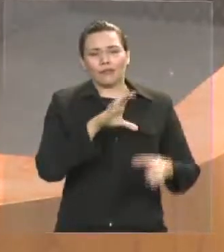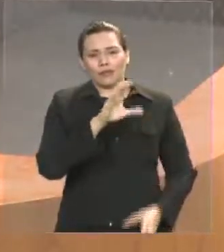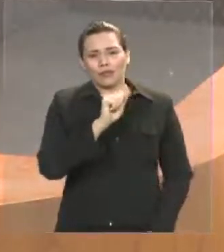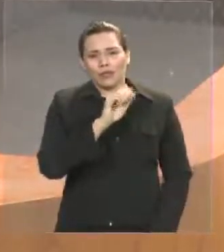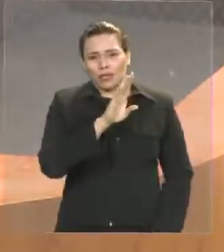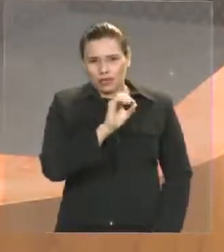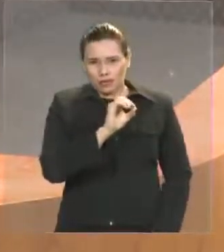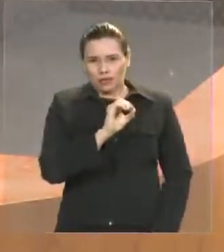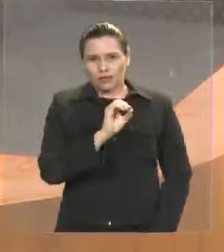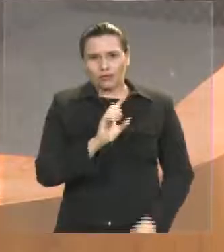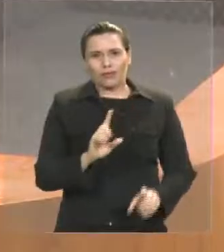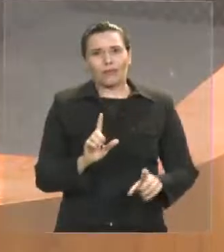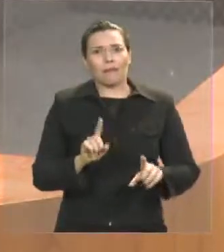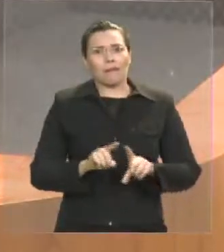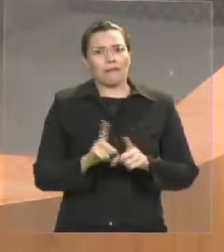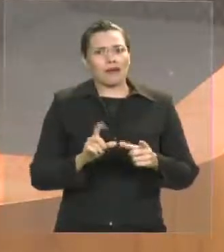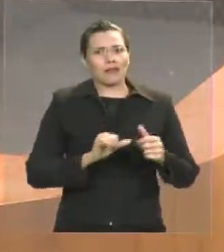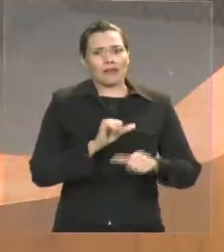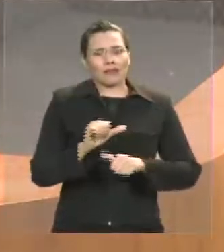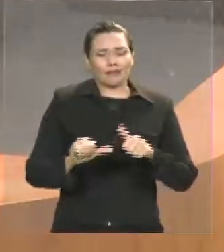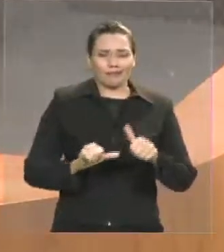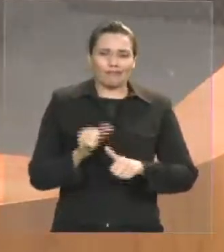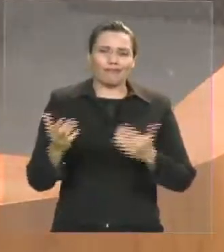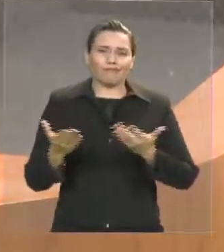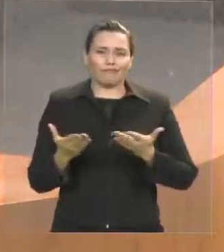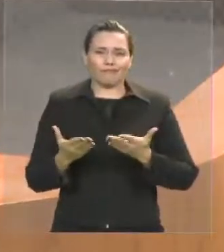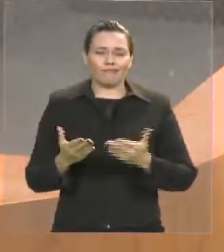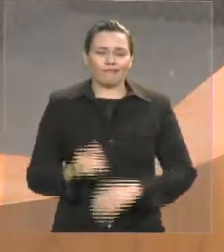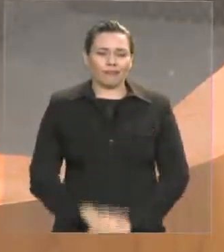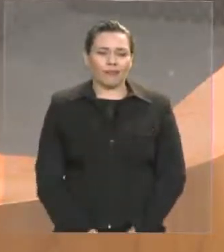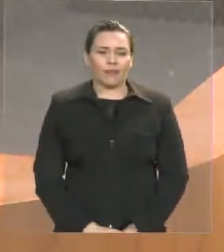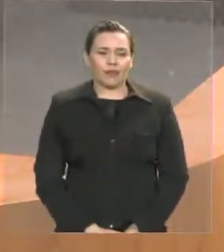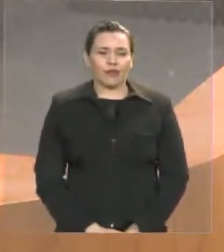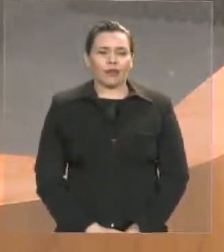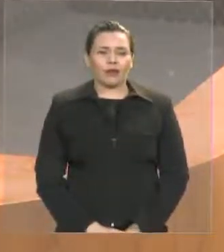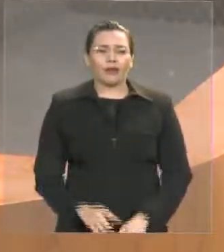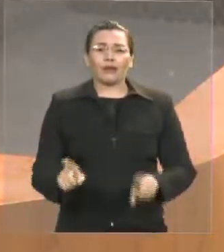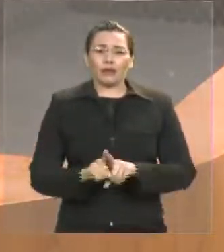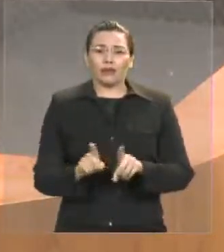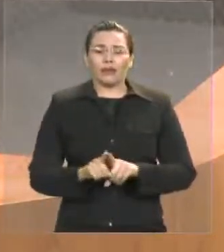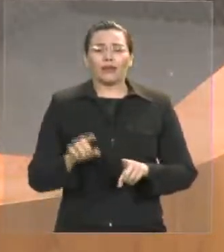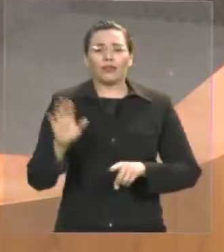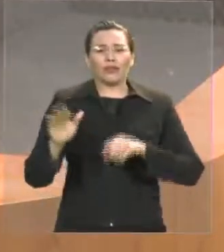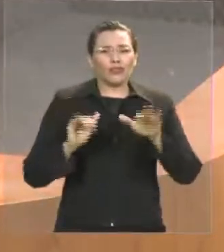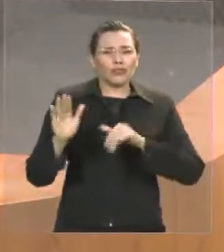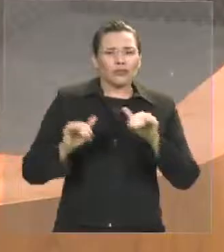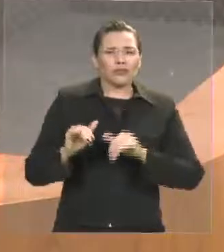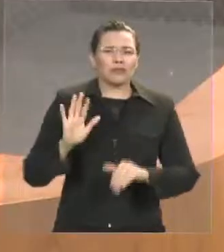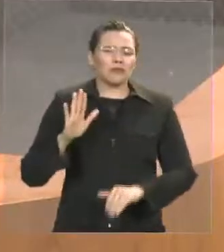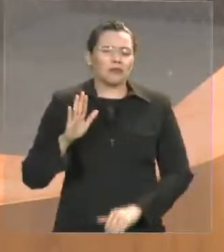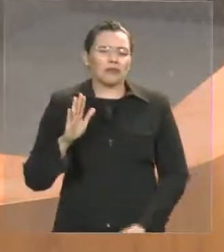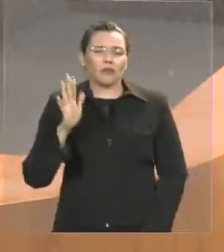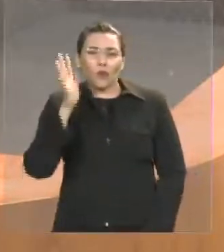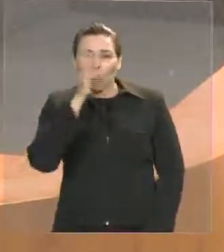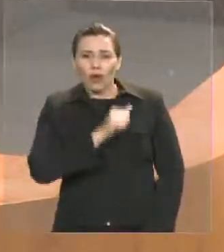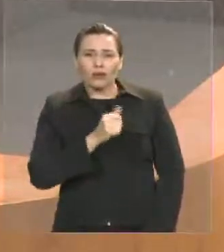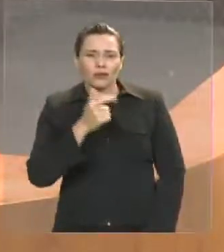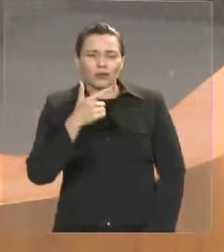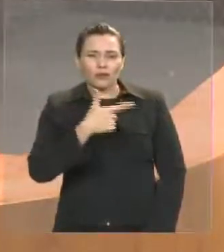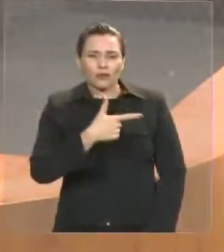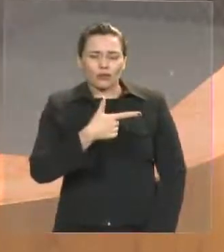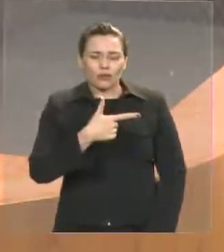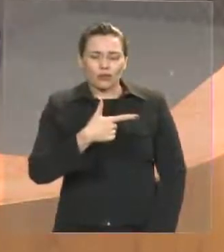Foram chamados, deputada e deputado Edilásio, praticamente 2 mil policiais, novos